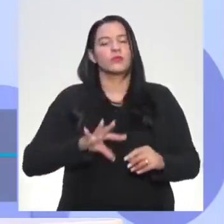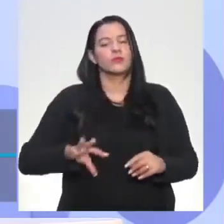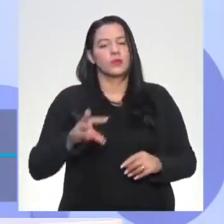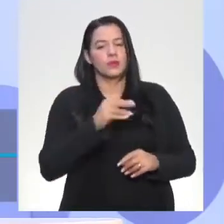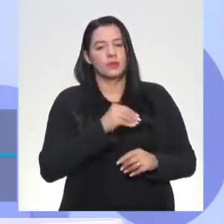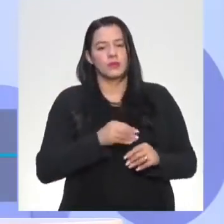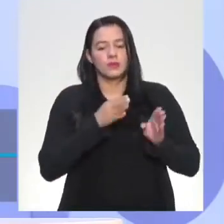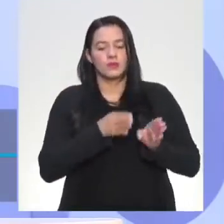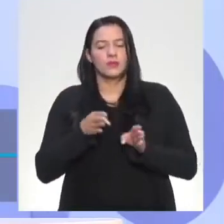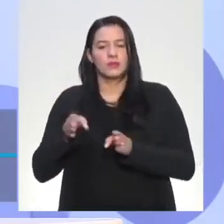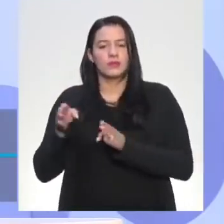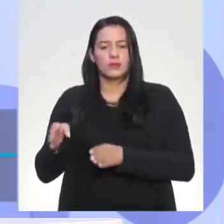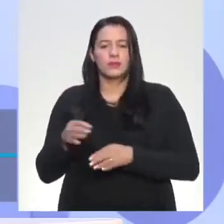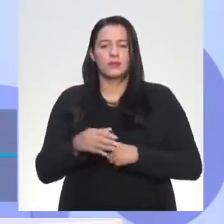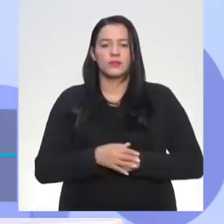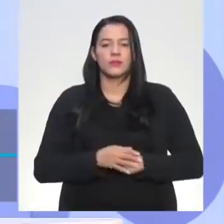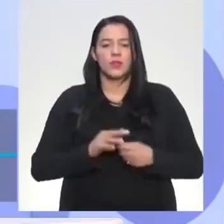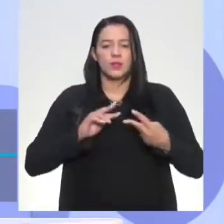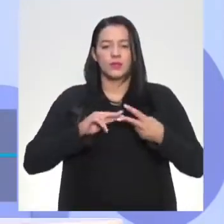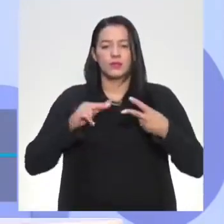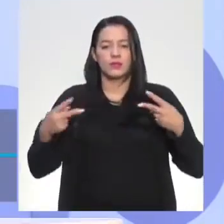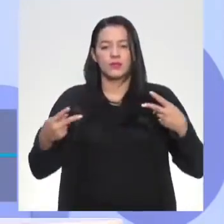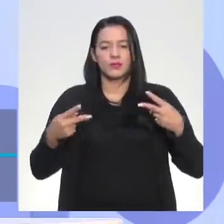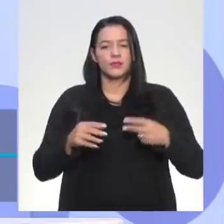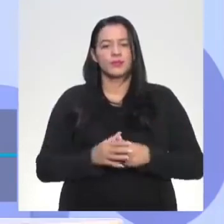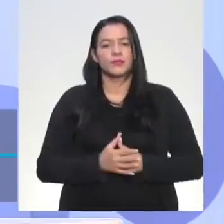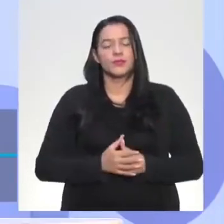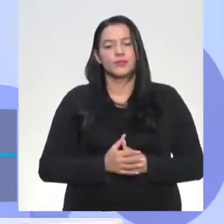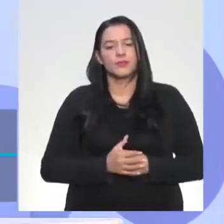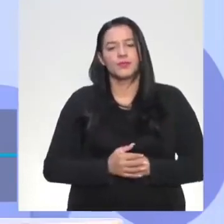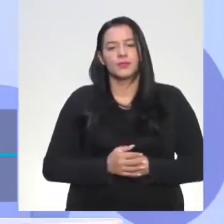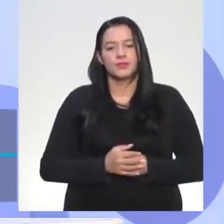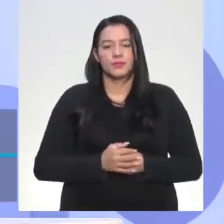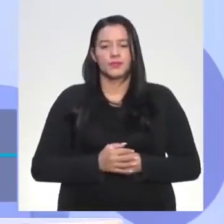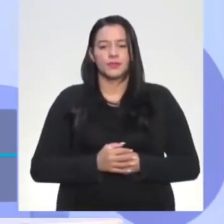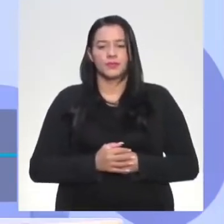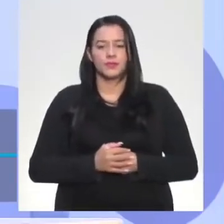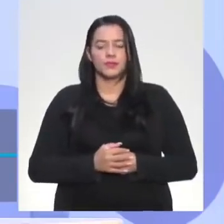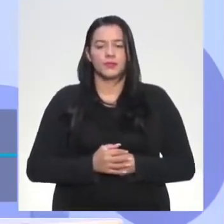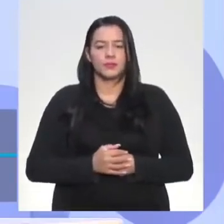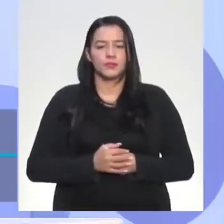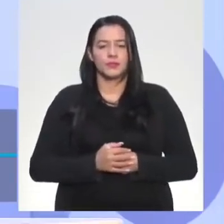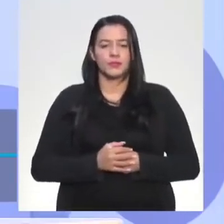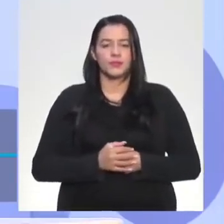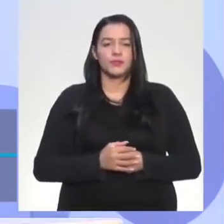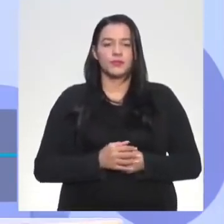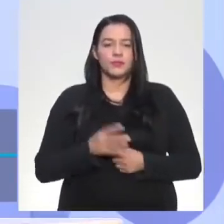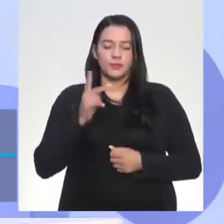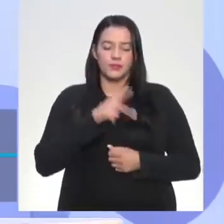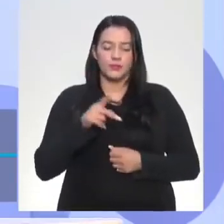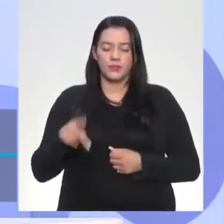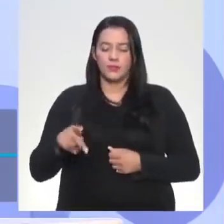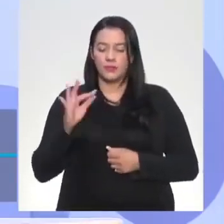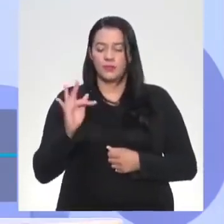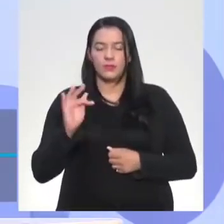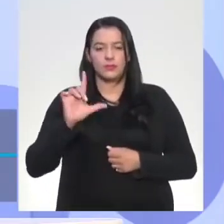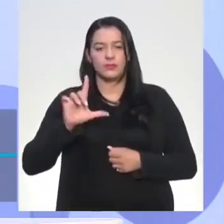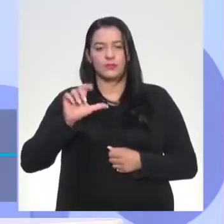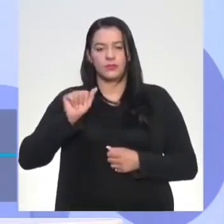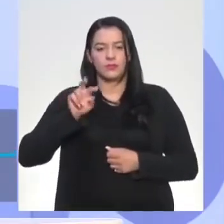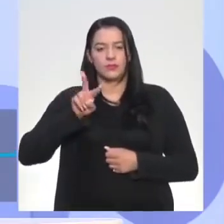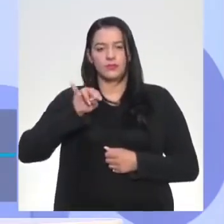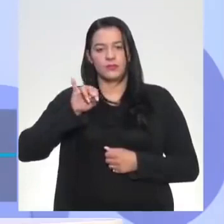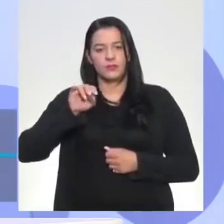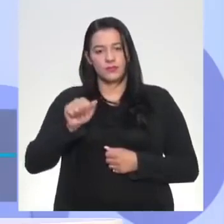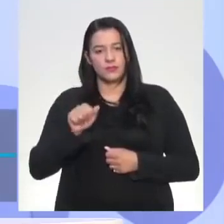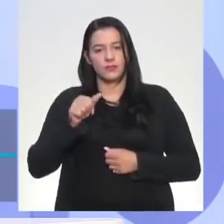Esses segmentos aí, deixa eu achar mais alguém aqui, tá? Queria ler de algum aluno. Tá, professora Flávia, tá com o pessoal aqui da escola Miss